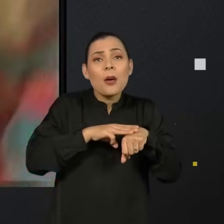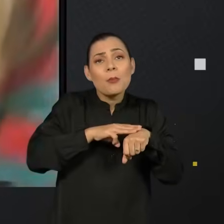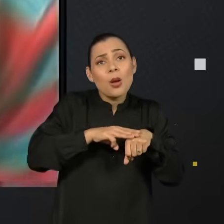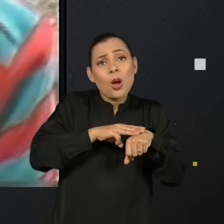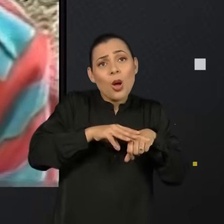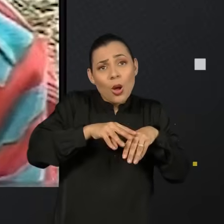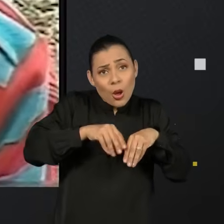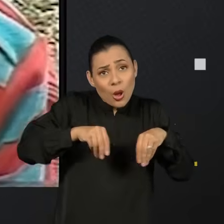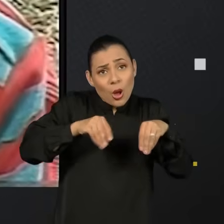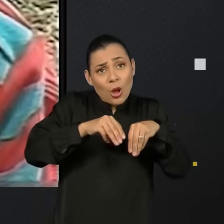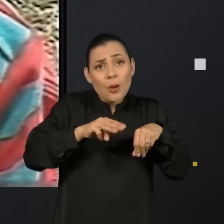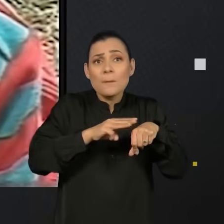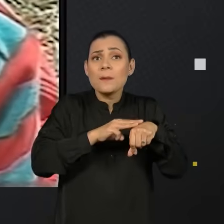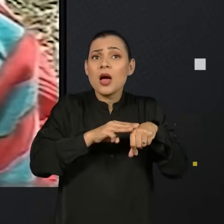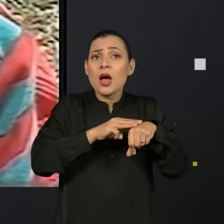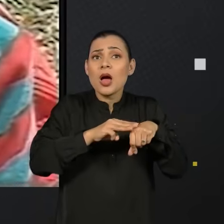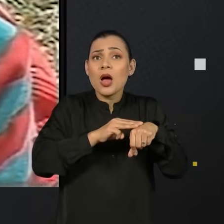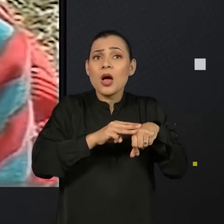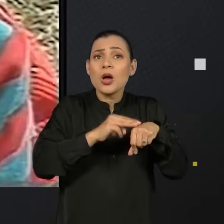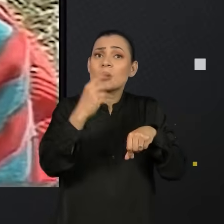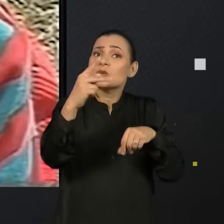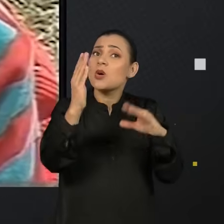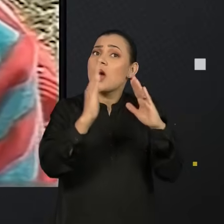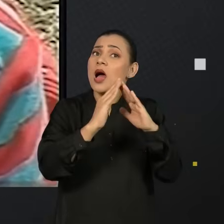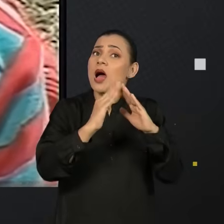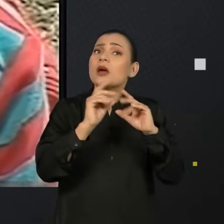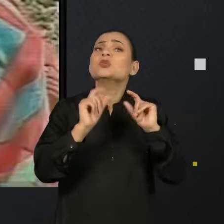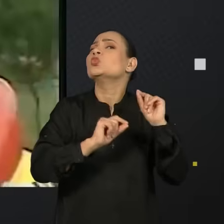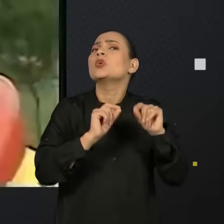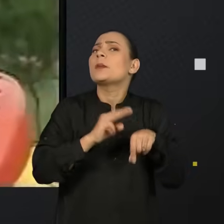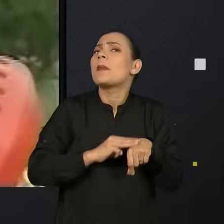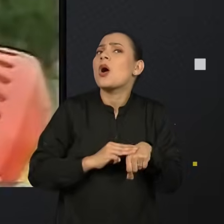Procure coisas marrom na sua casa.